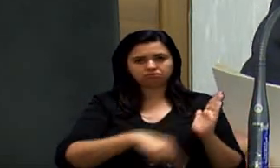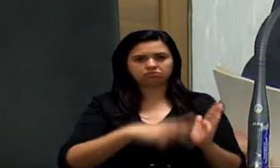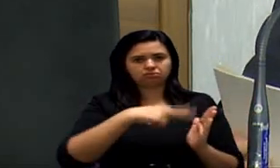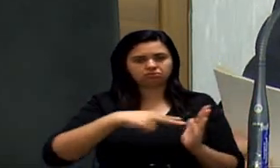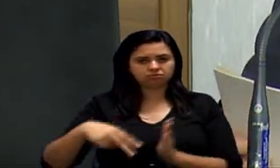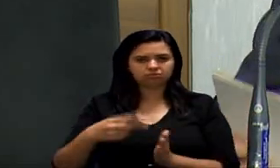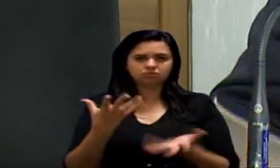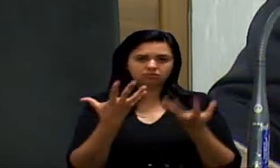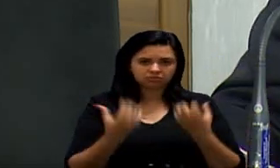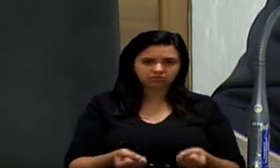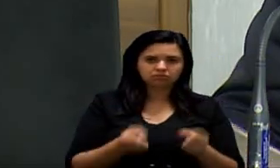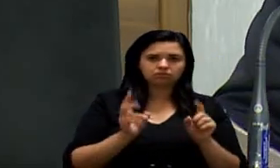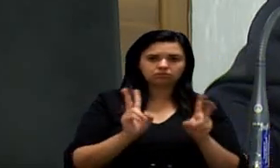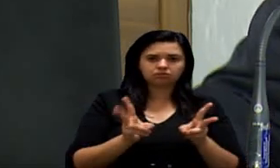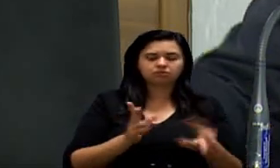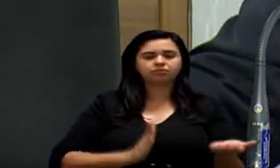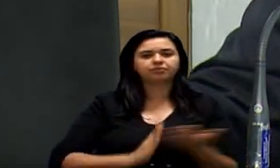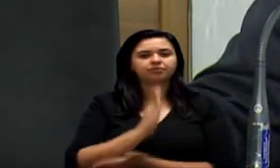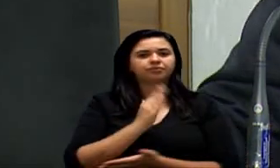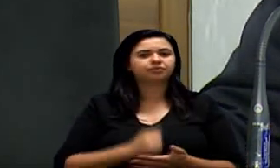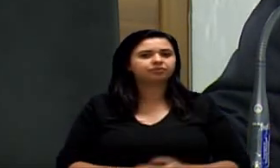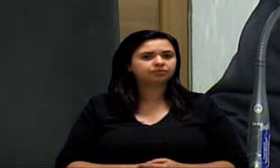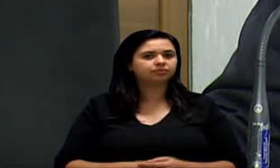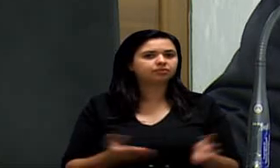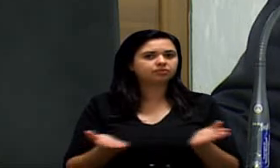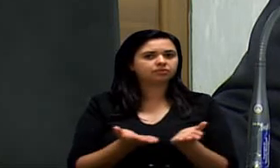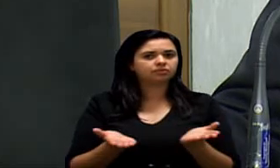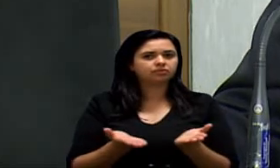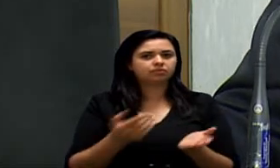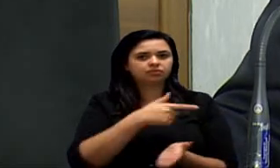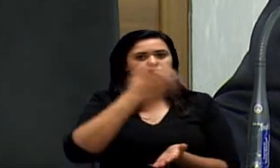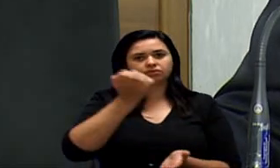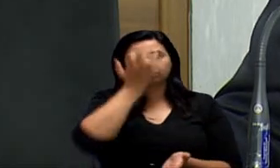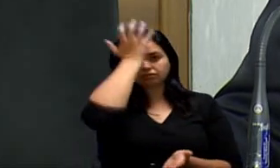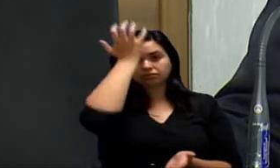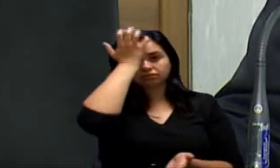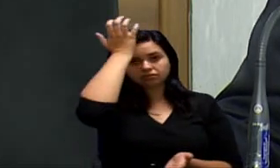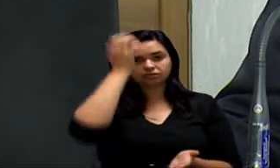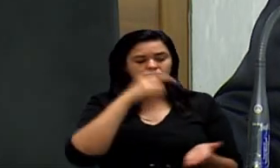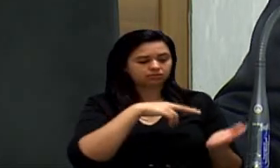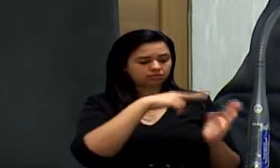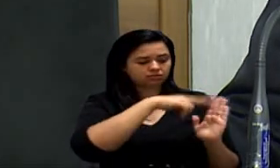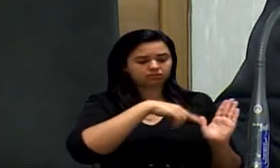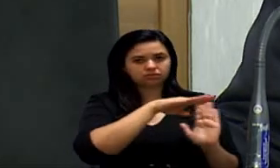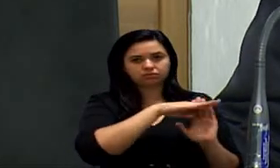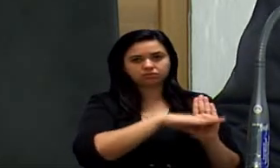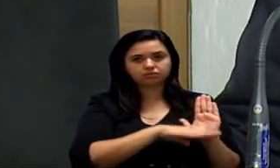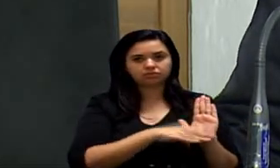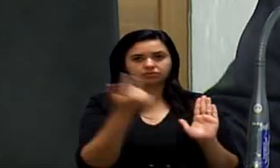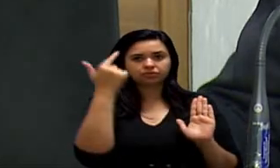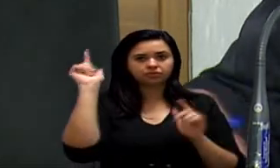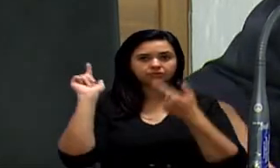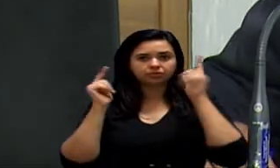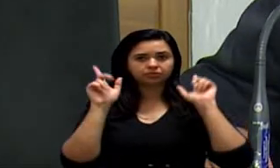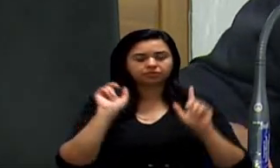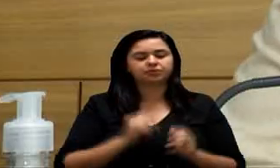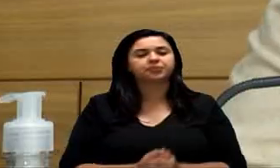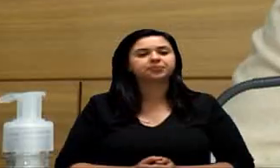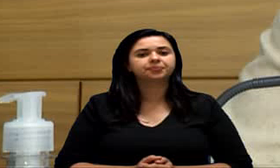concordam, permaneçam como estão. Aprovado, nosso secretário Fábio Simão fará a leitura do expediente externo. Por favor, Fábio. Bom